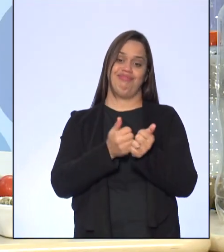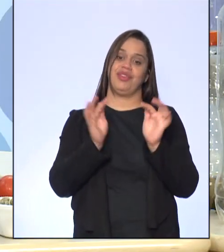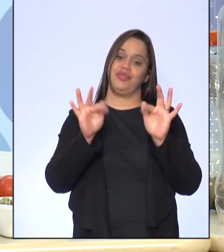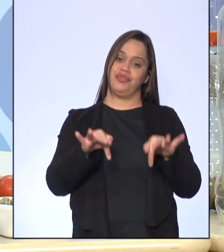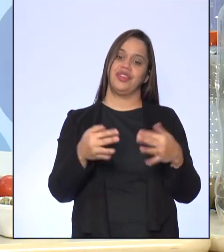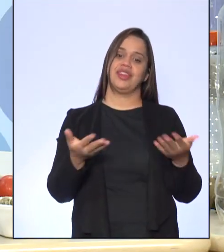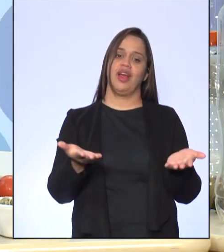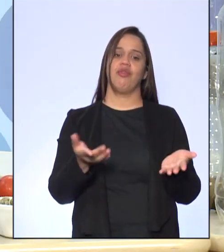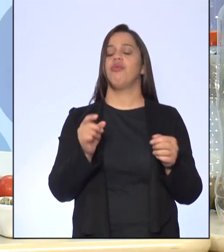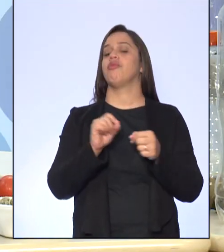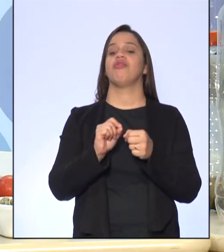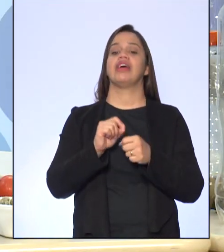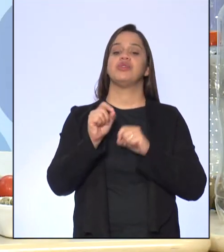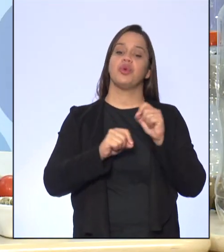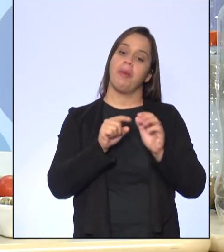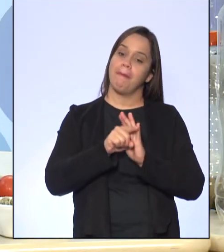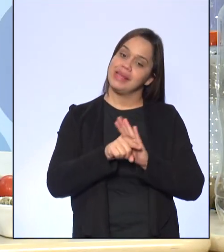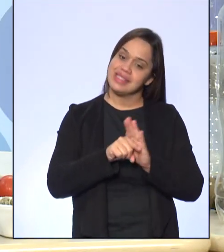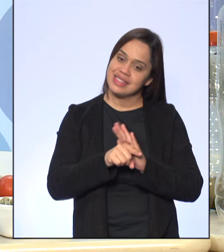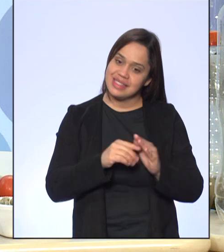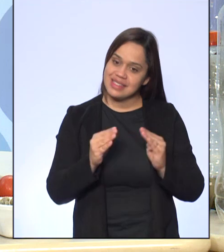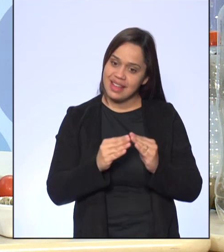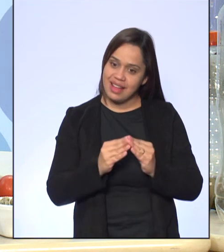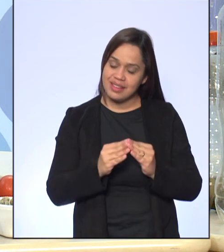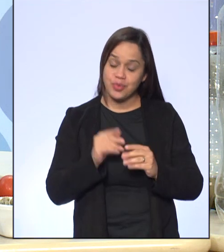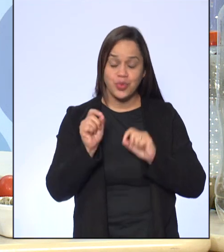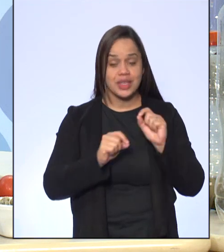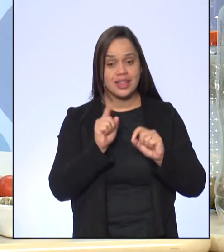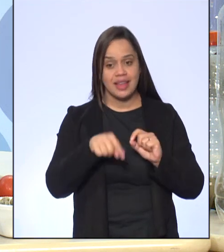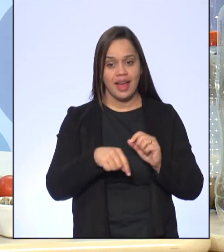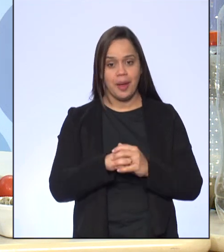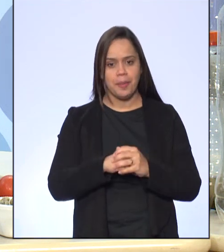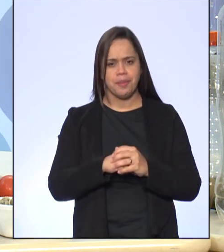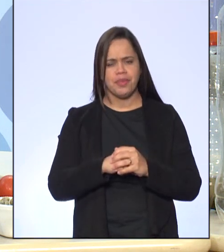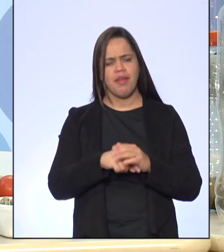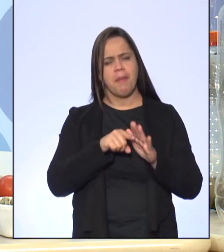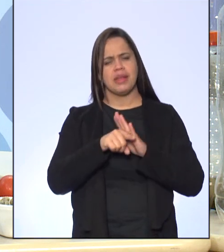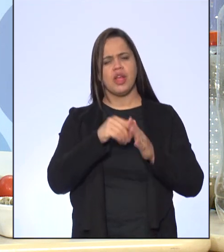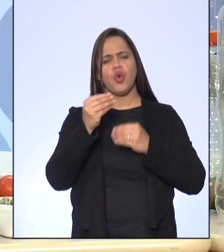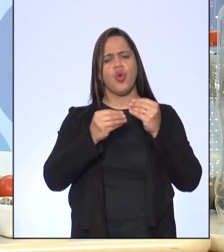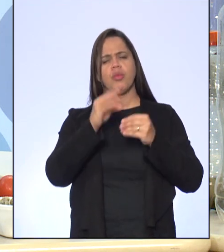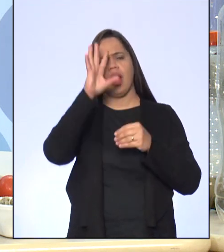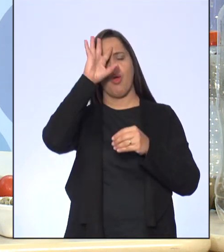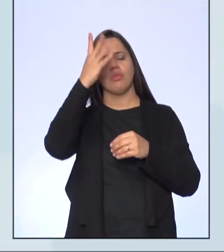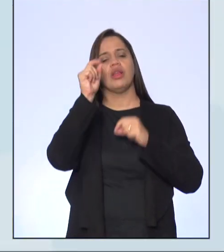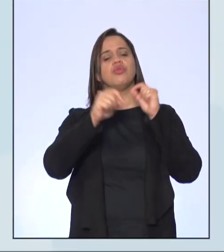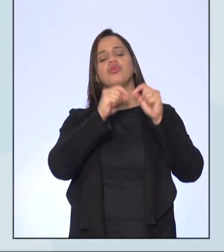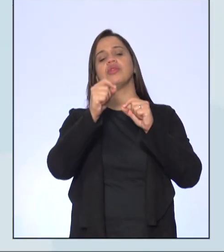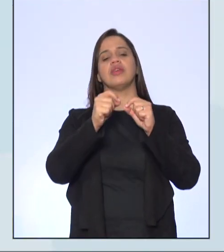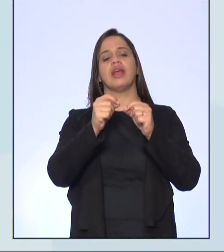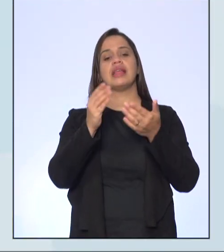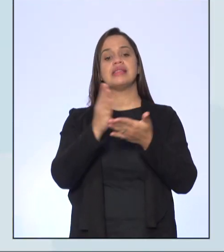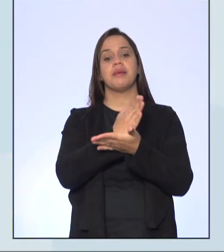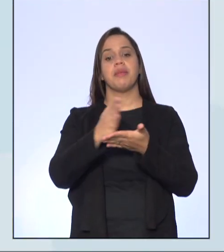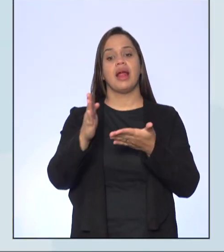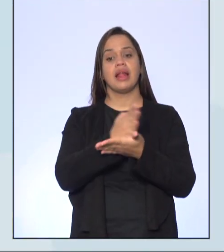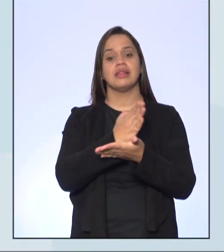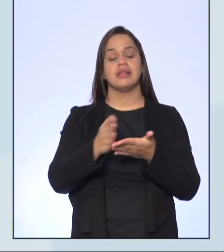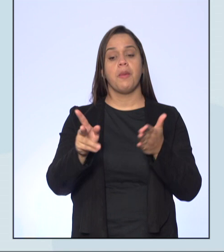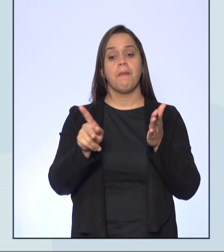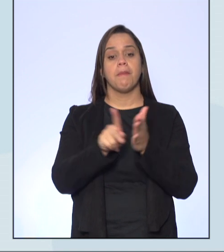Vamos fazer uma pesquisa em casa. Então, você vai pesquisar como acontece a separação de misturas